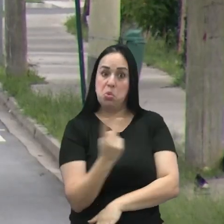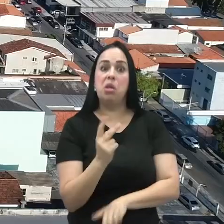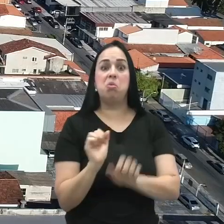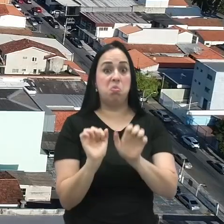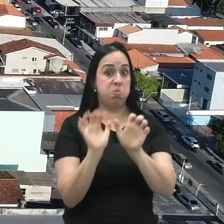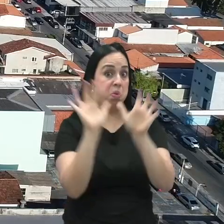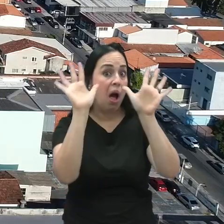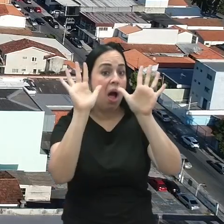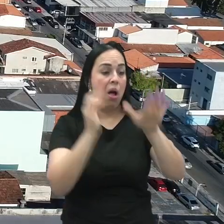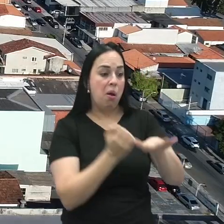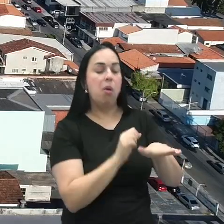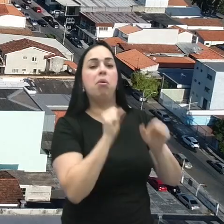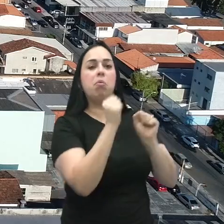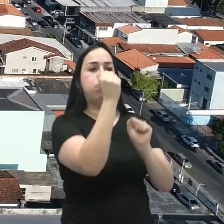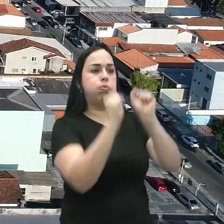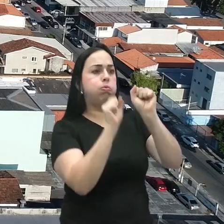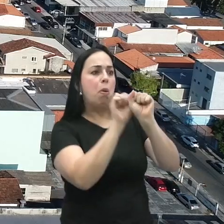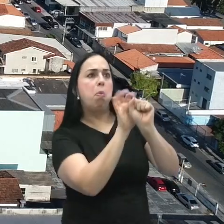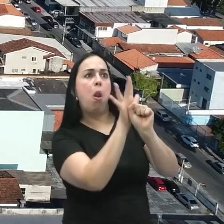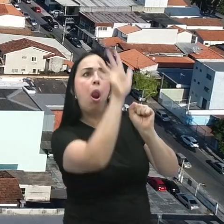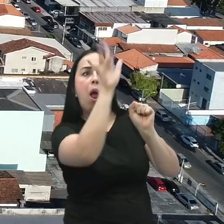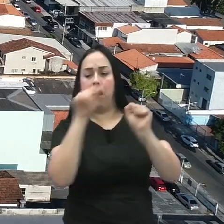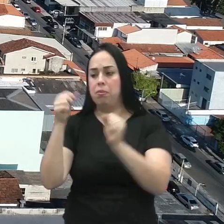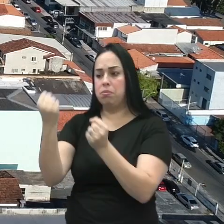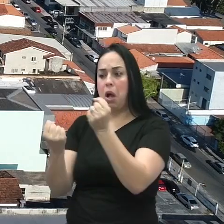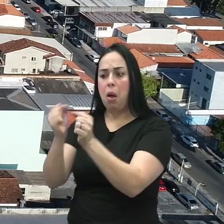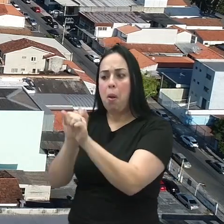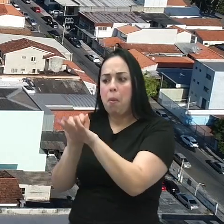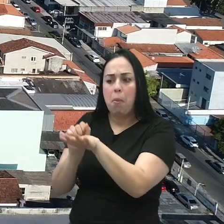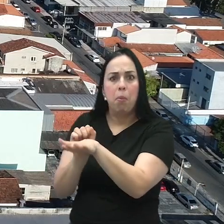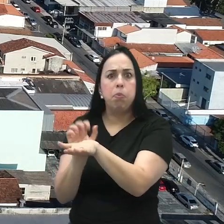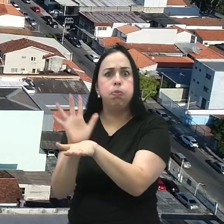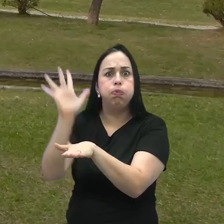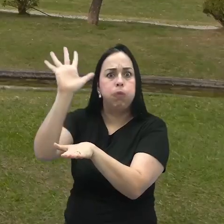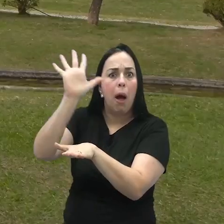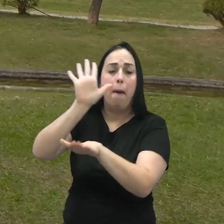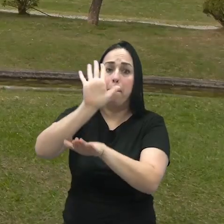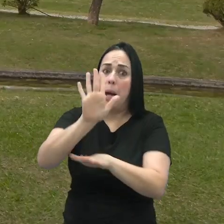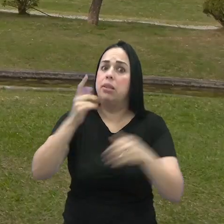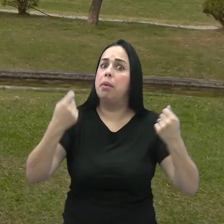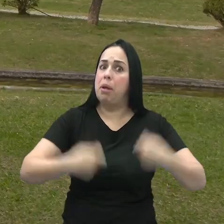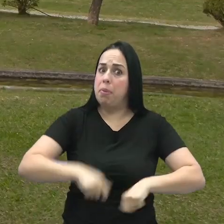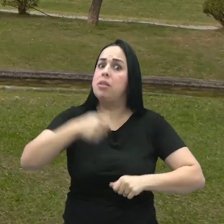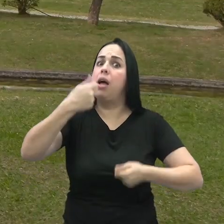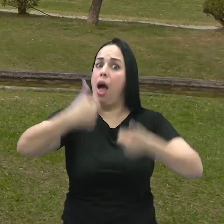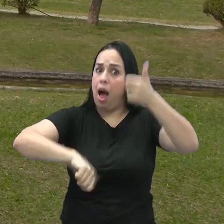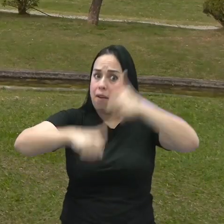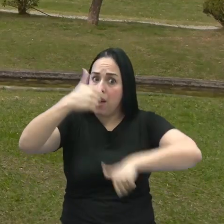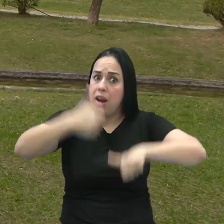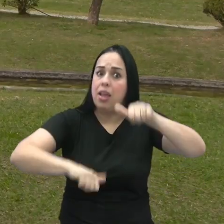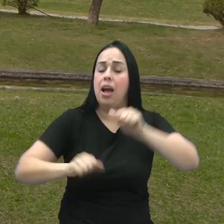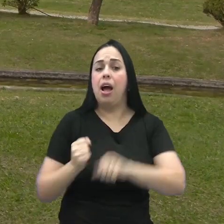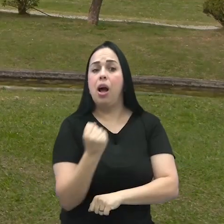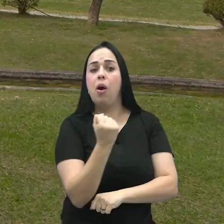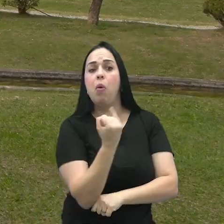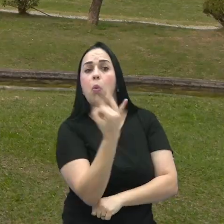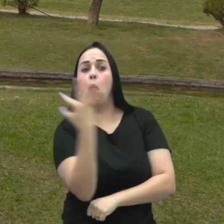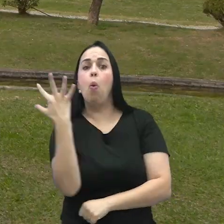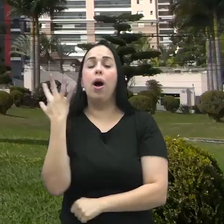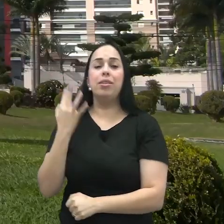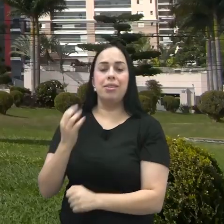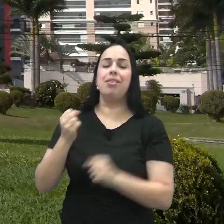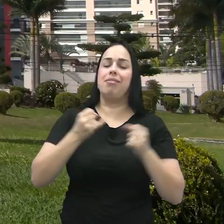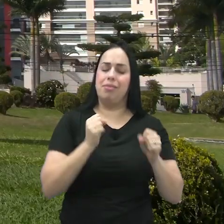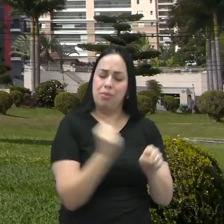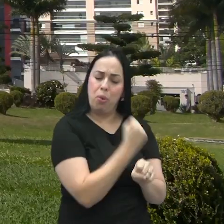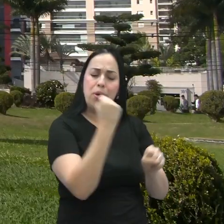poluidores. Mas outros fatores também devem ser levados em consideração quando analisamos a poluição urbana. São